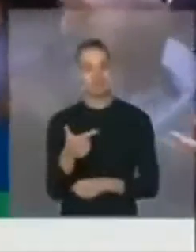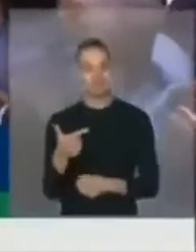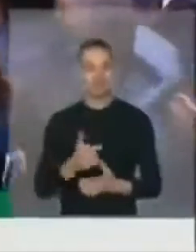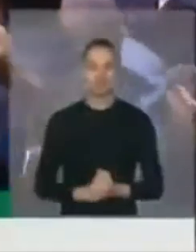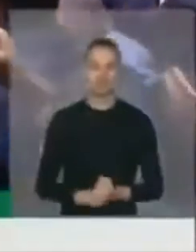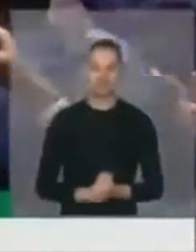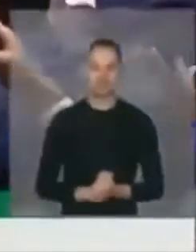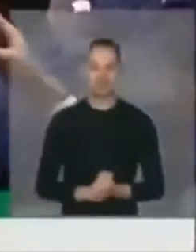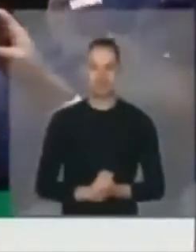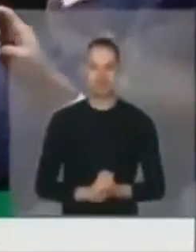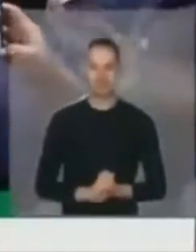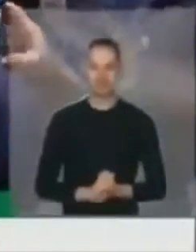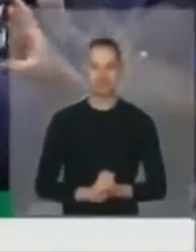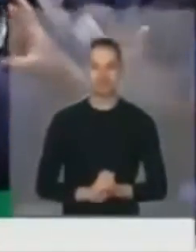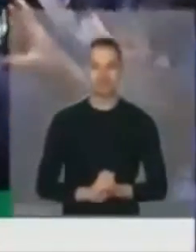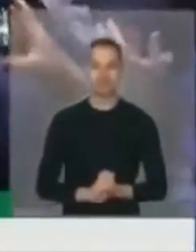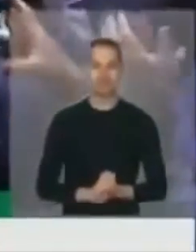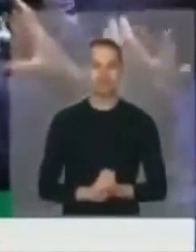nós